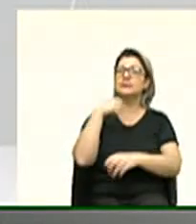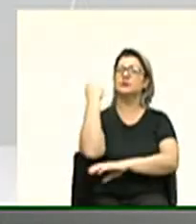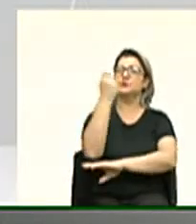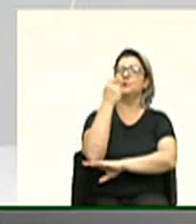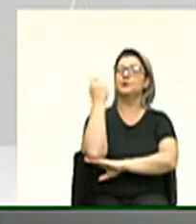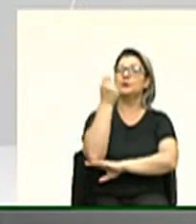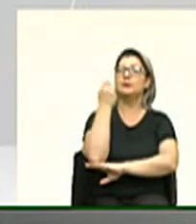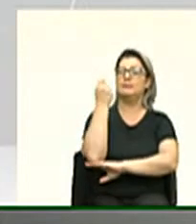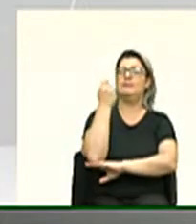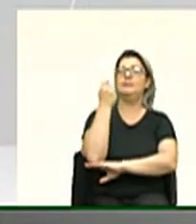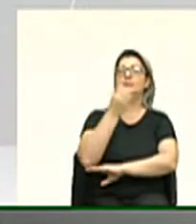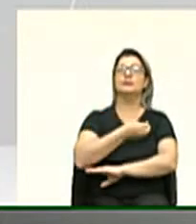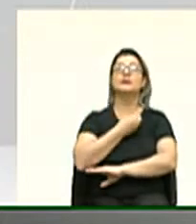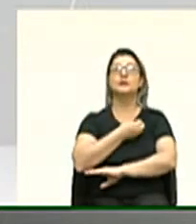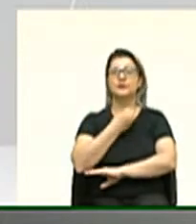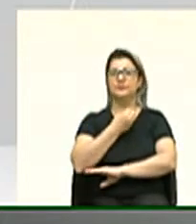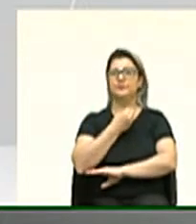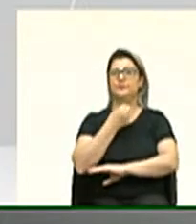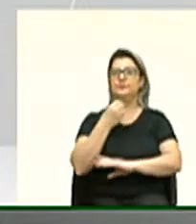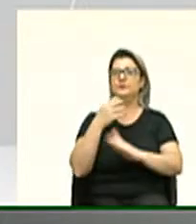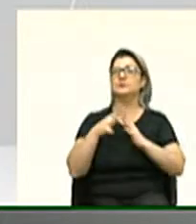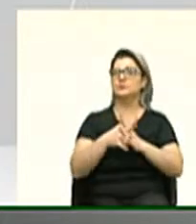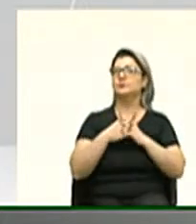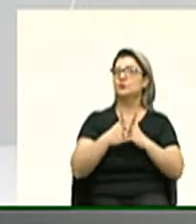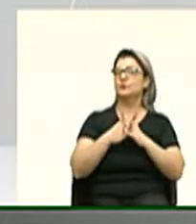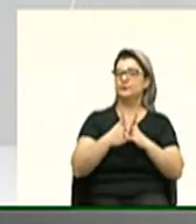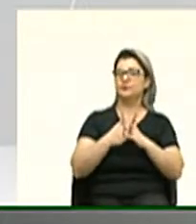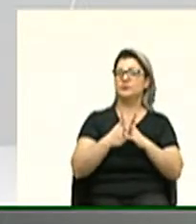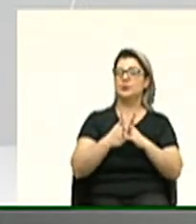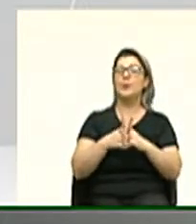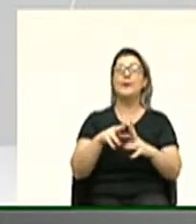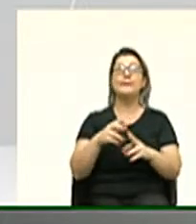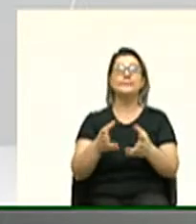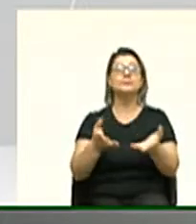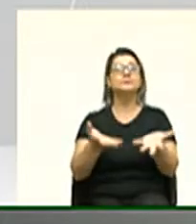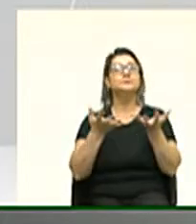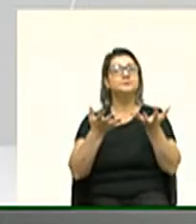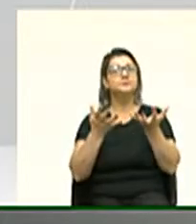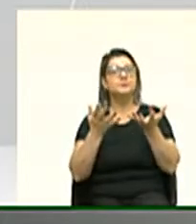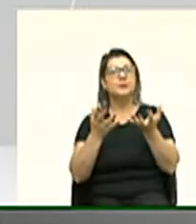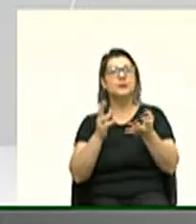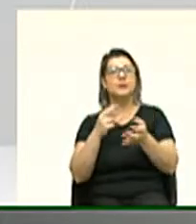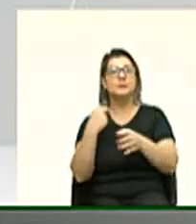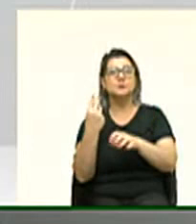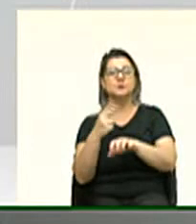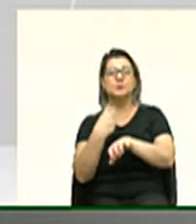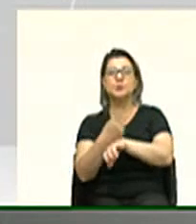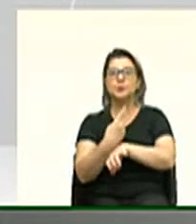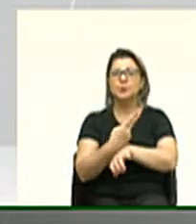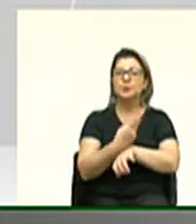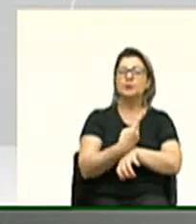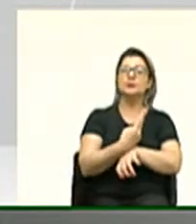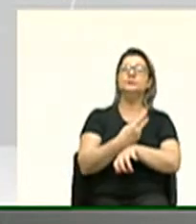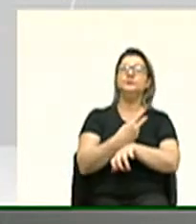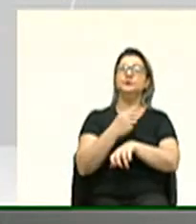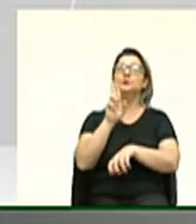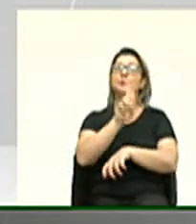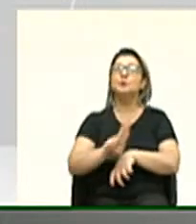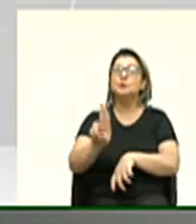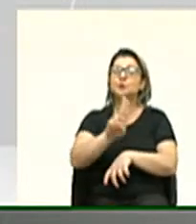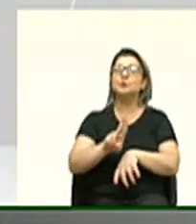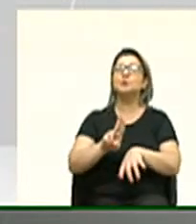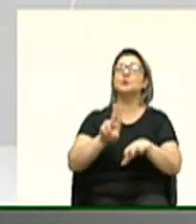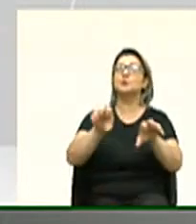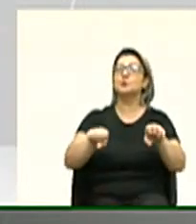Nós buscarmos a aprovação de um projeto que promove o uso da bicicleta, promove o ciclismo como meio